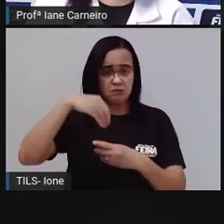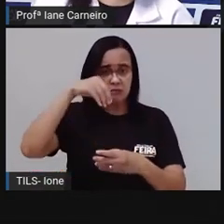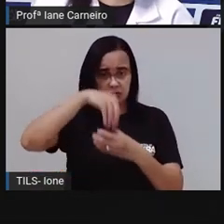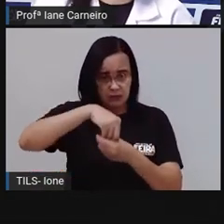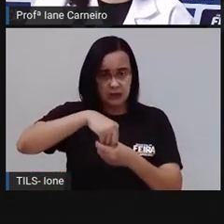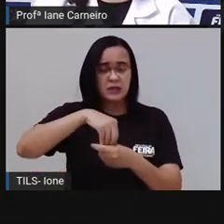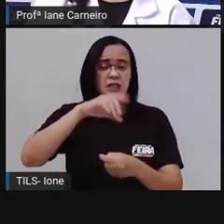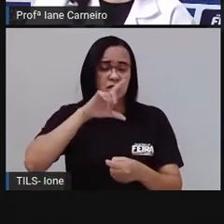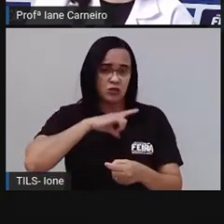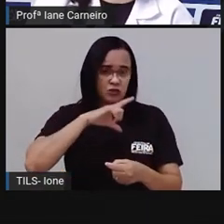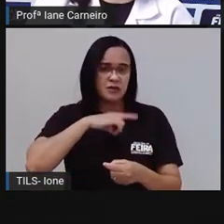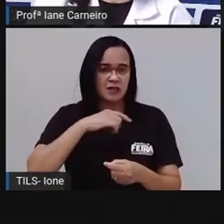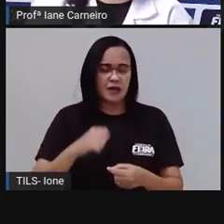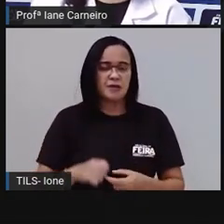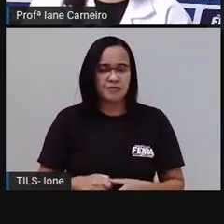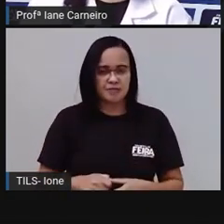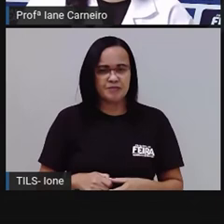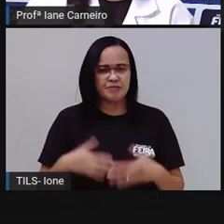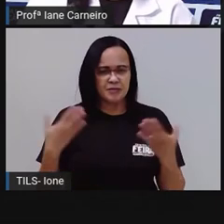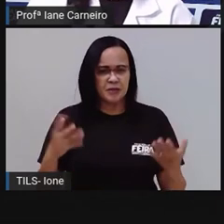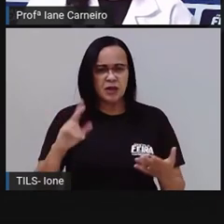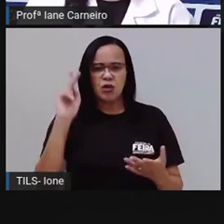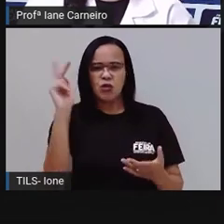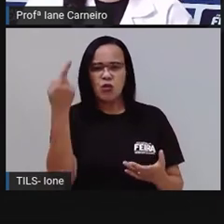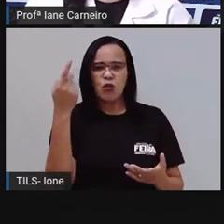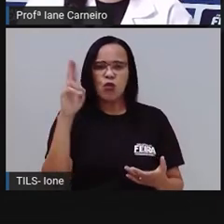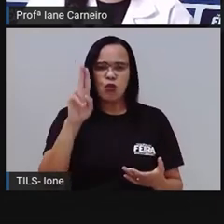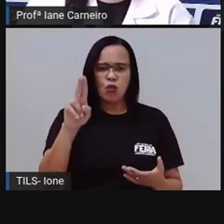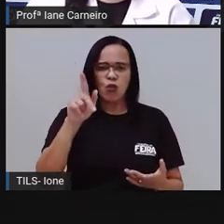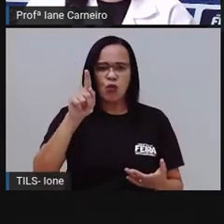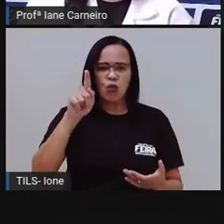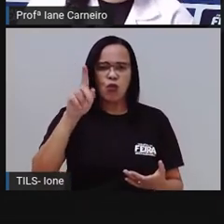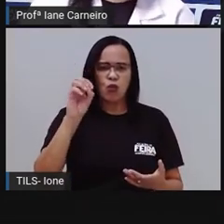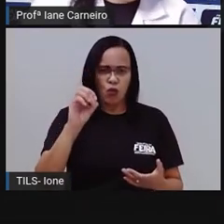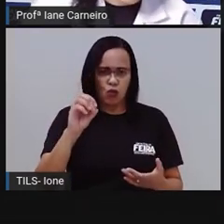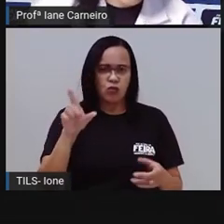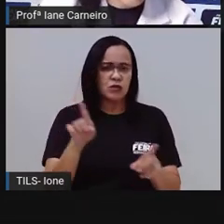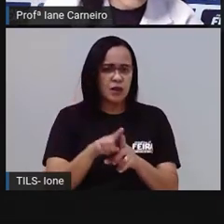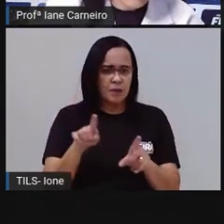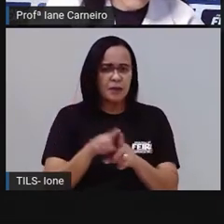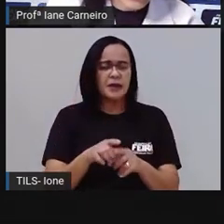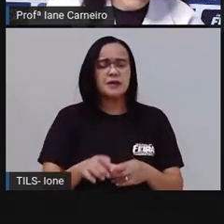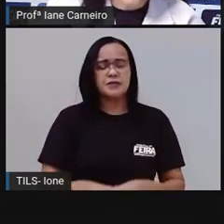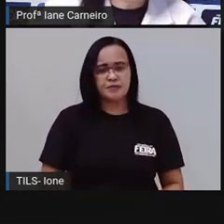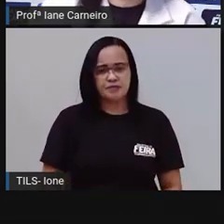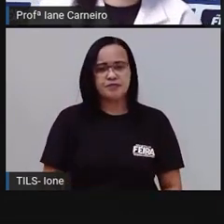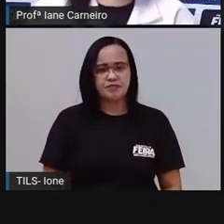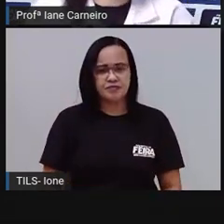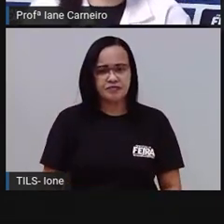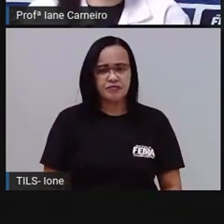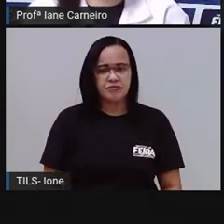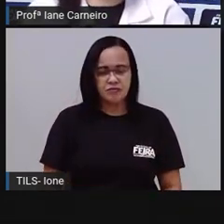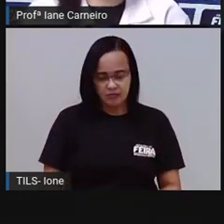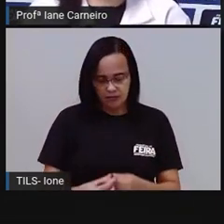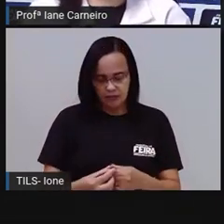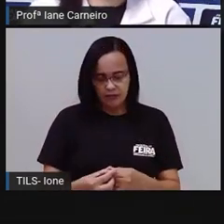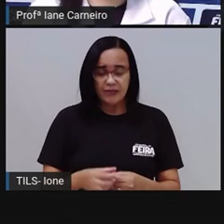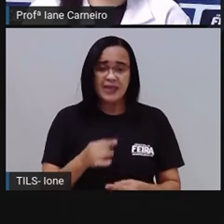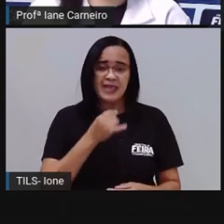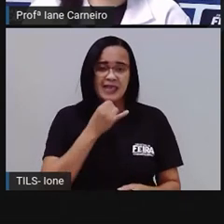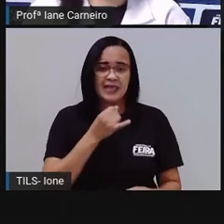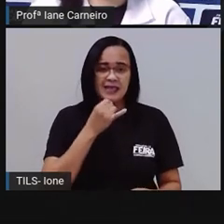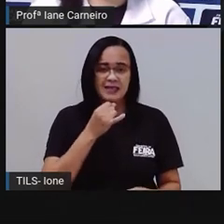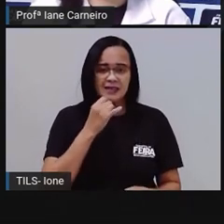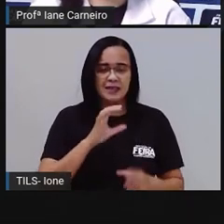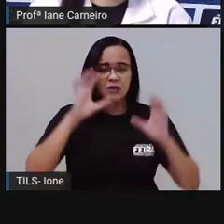gente não lesse a letra H. Agora, Proiane, quando eu escrevo chuva, lembra que a gente teve uma adivinha que era a